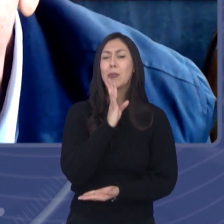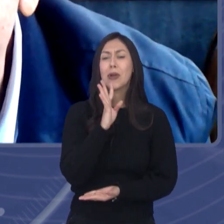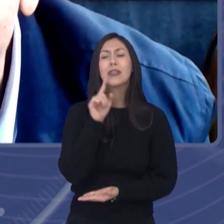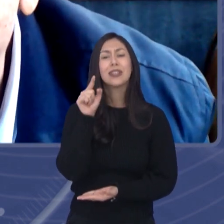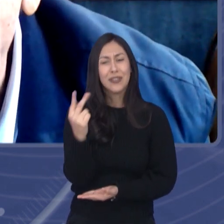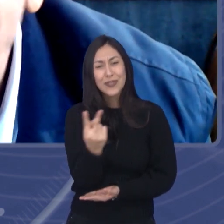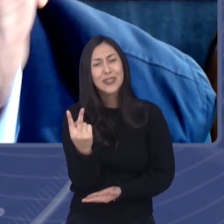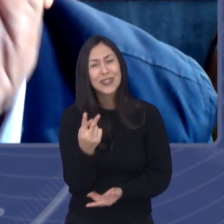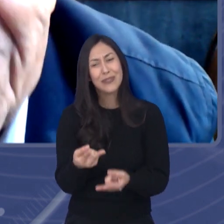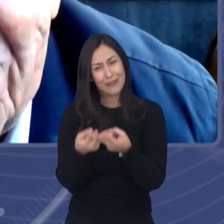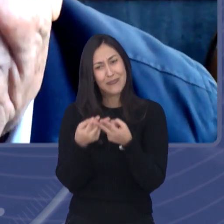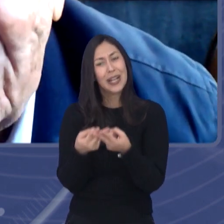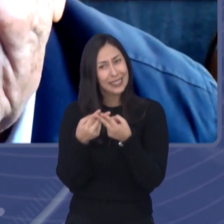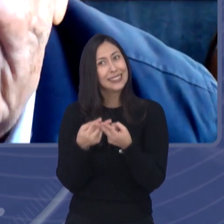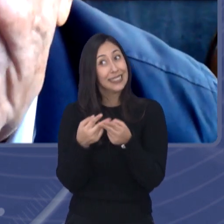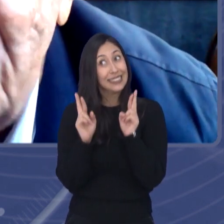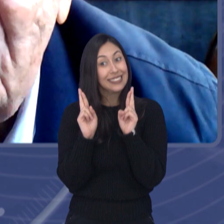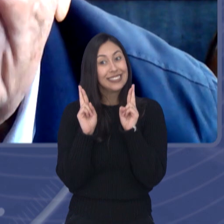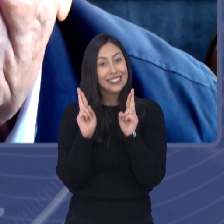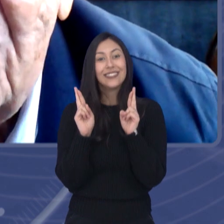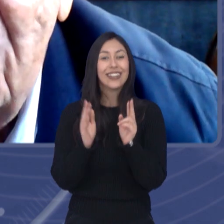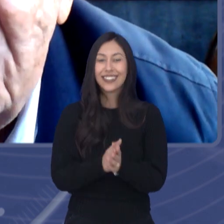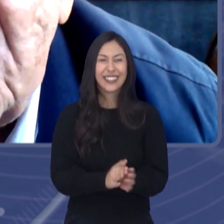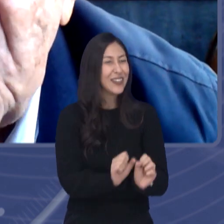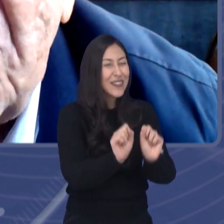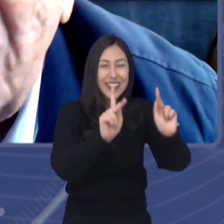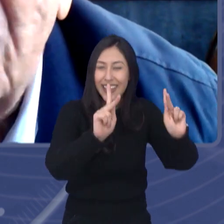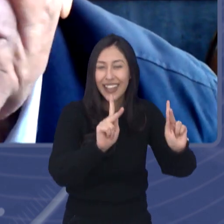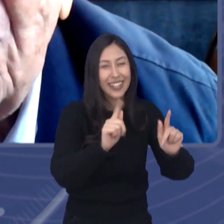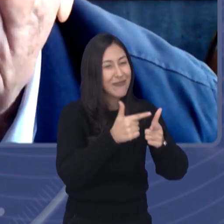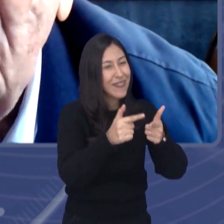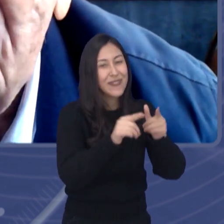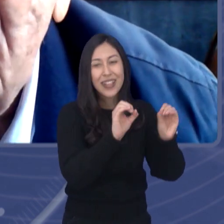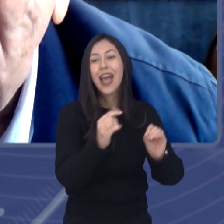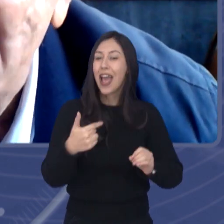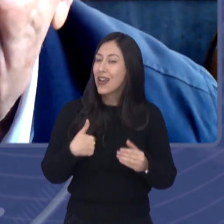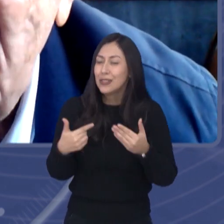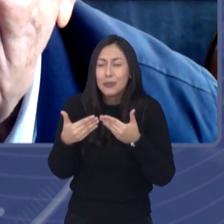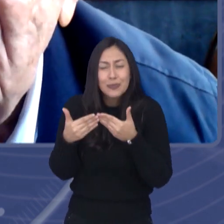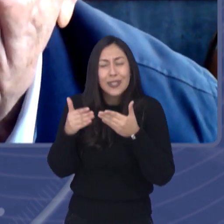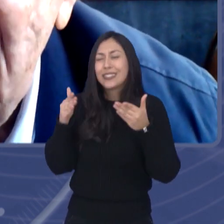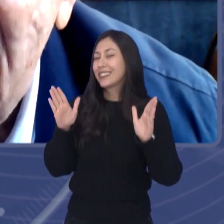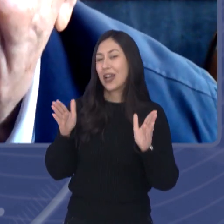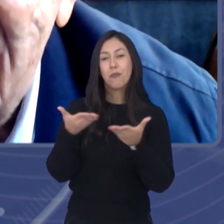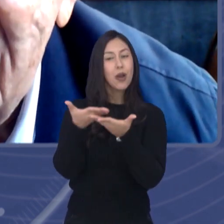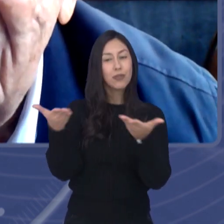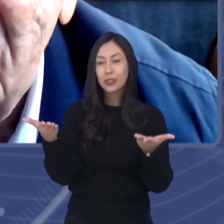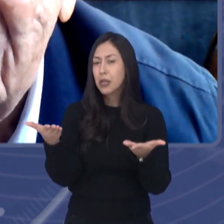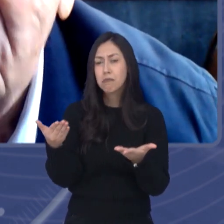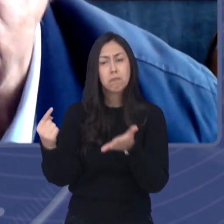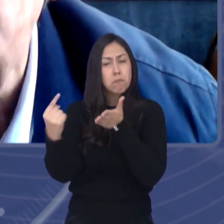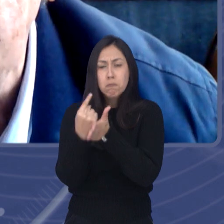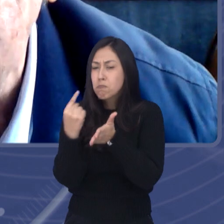paciência, e você também, eu acredito, viu? Tá tudo certo. Eu estou às ordens de vocês para o que vocês acharem que